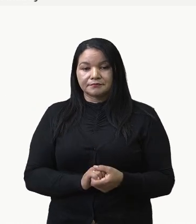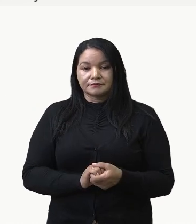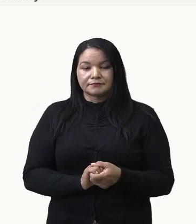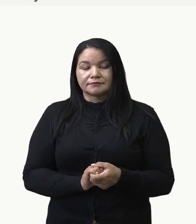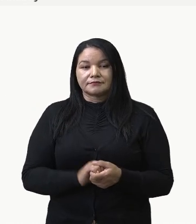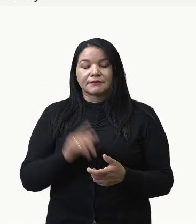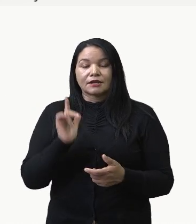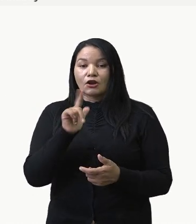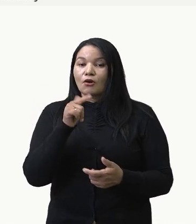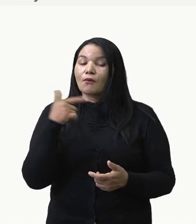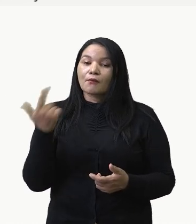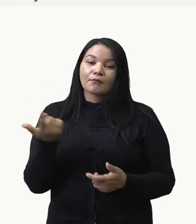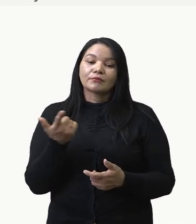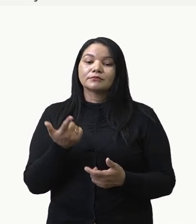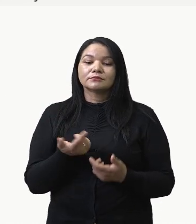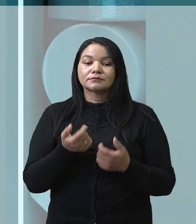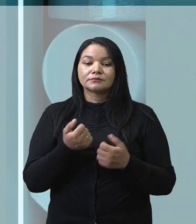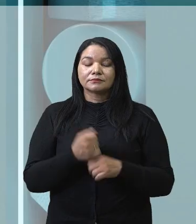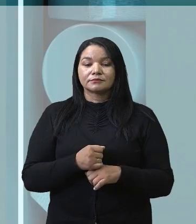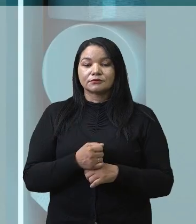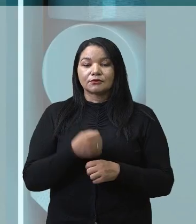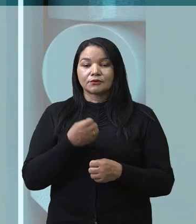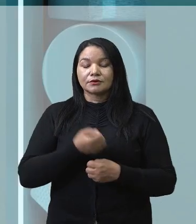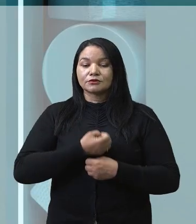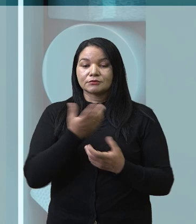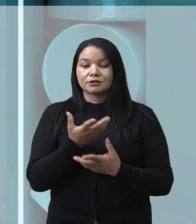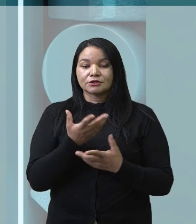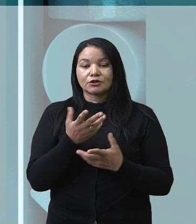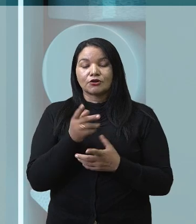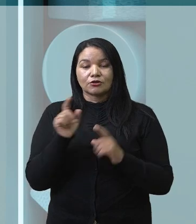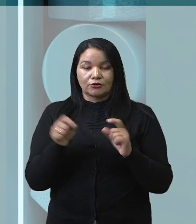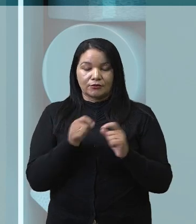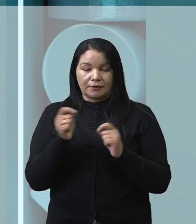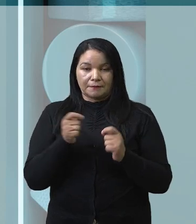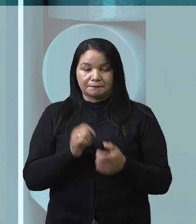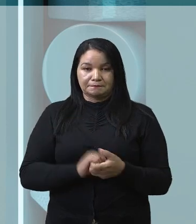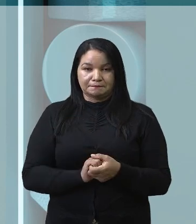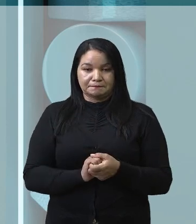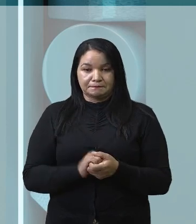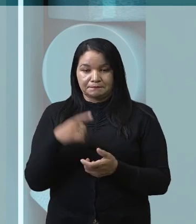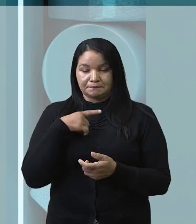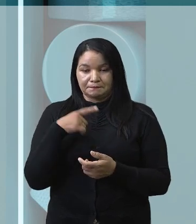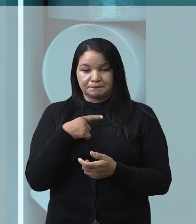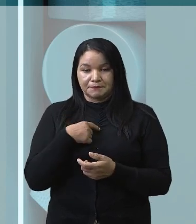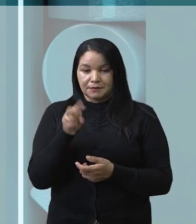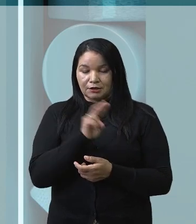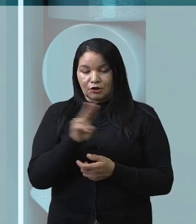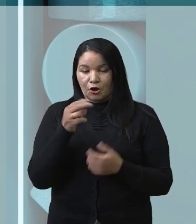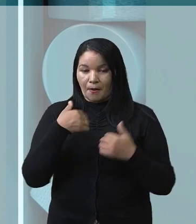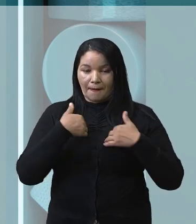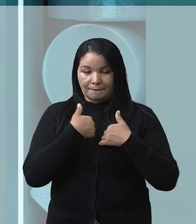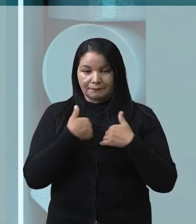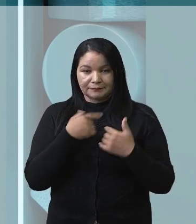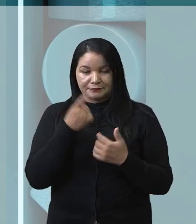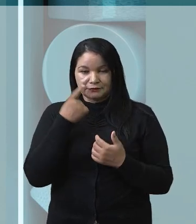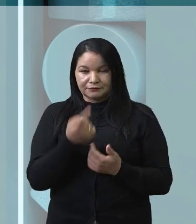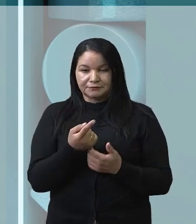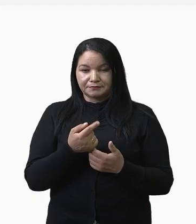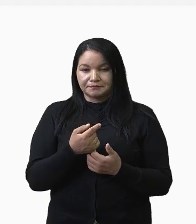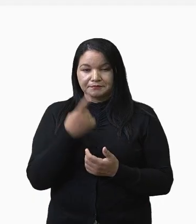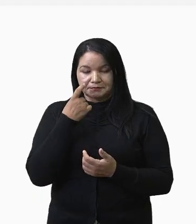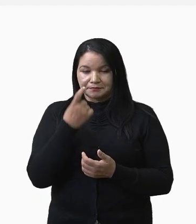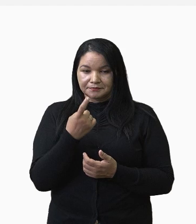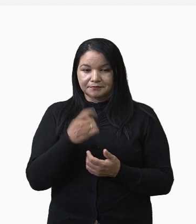expressões né que Expression que levam nombre de animales Vamos lá comigo É bem interessante